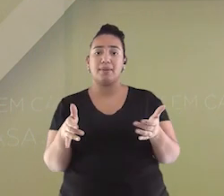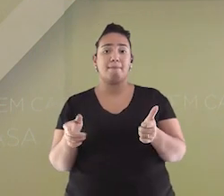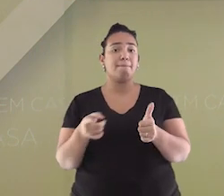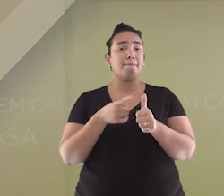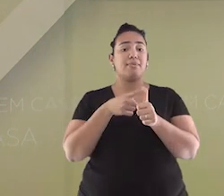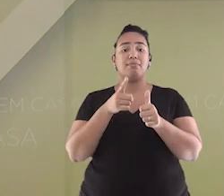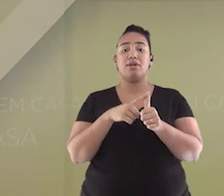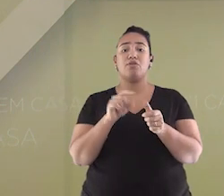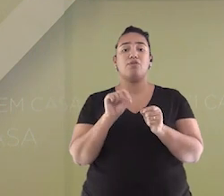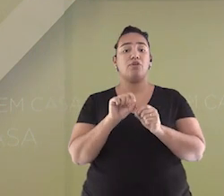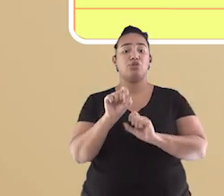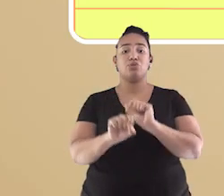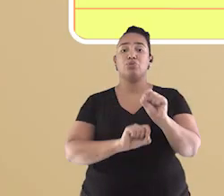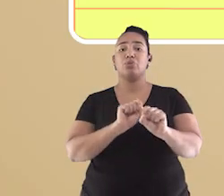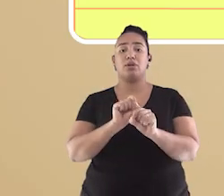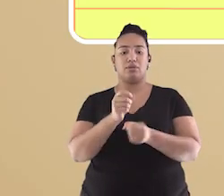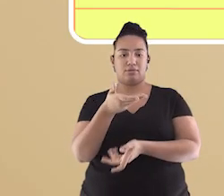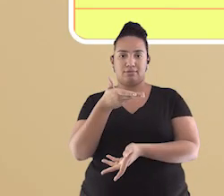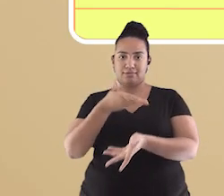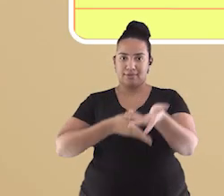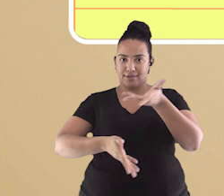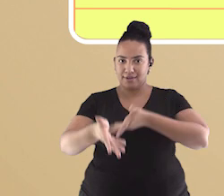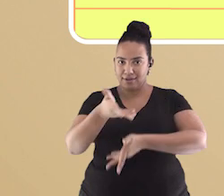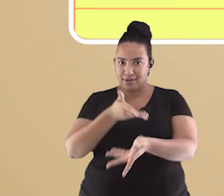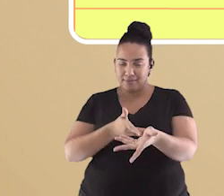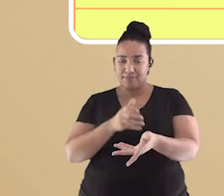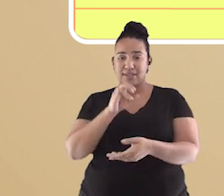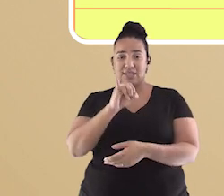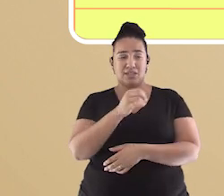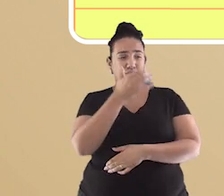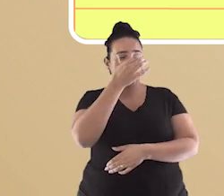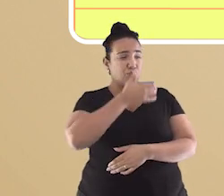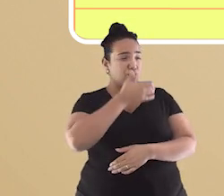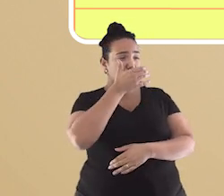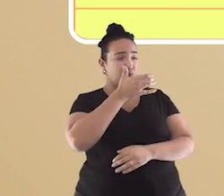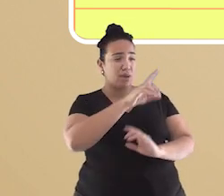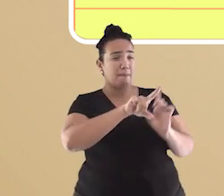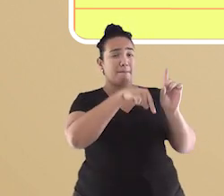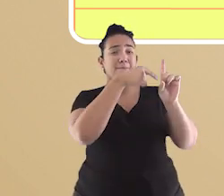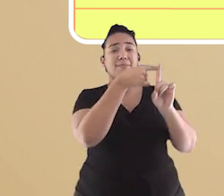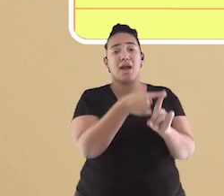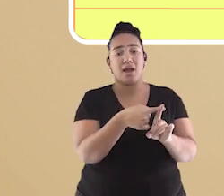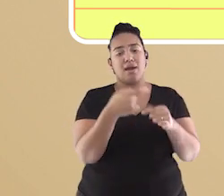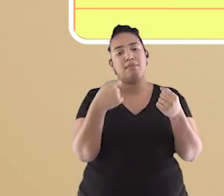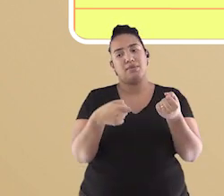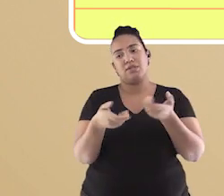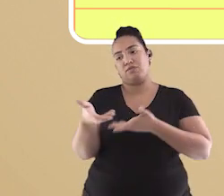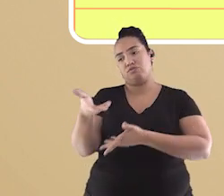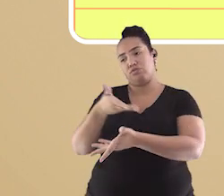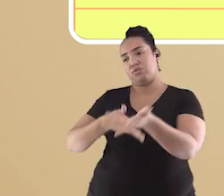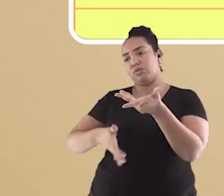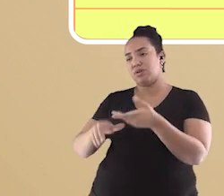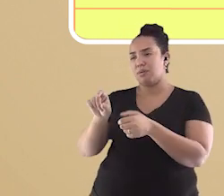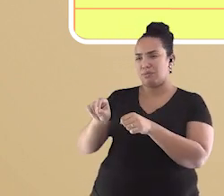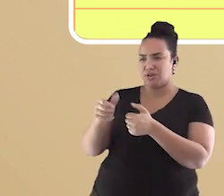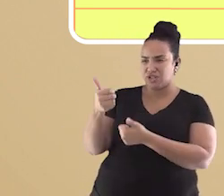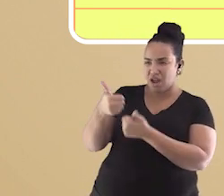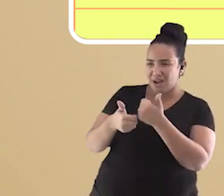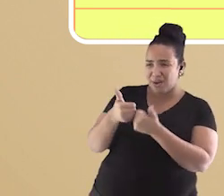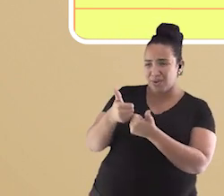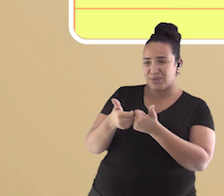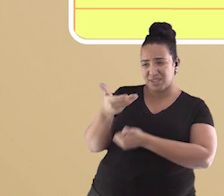foi fazer trocas. Se a pessoa produzia muita fruta, ela precisava trocar com alguém por um grão, por exemplo,